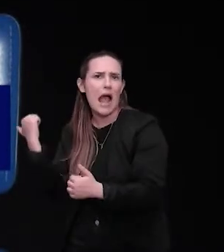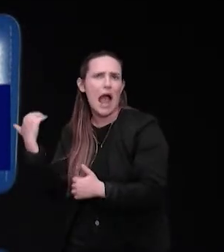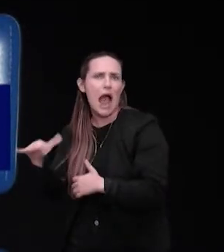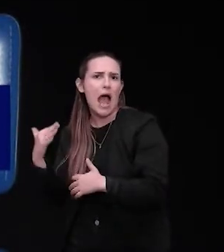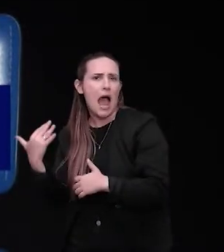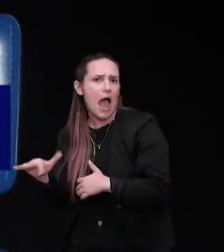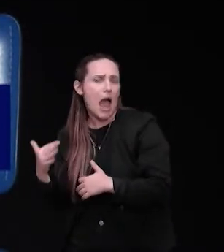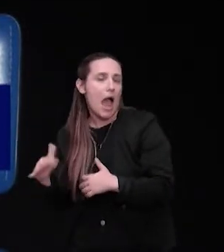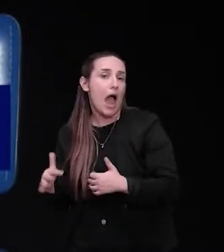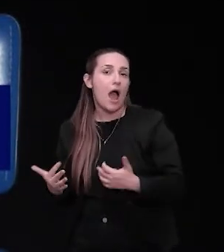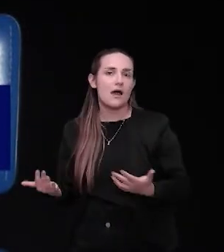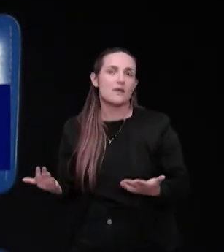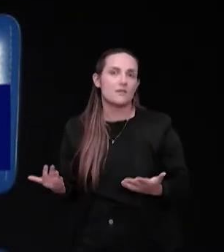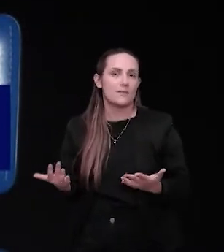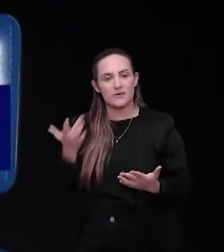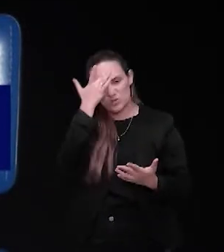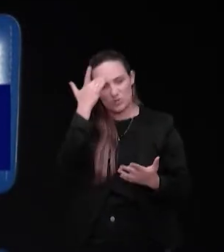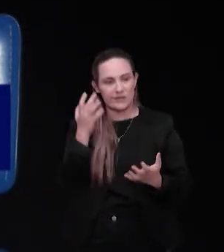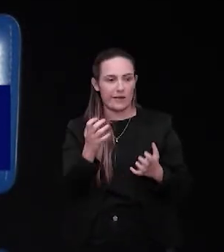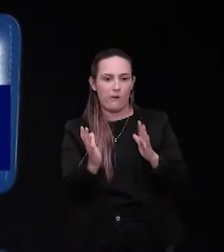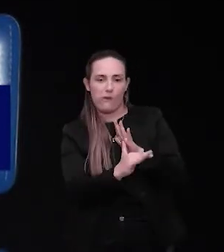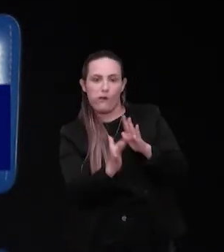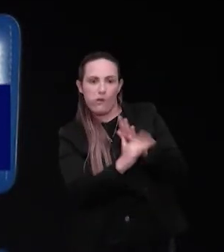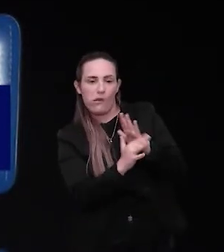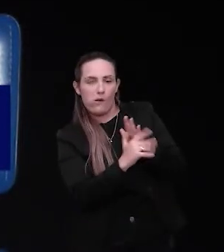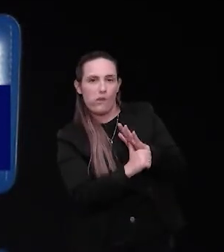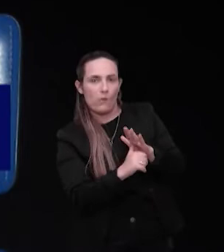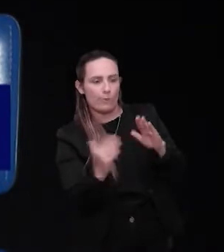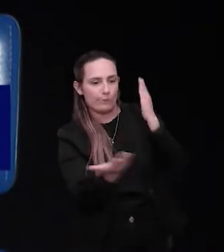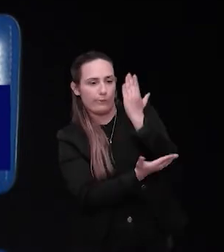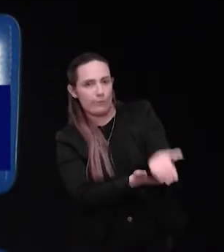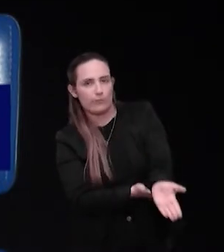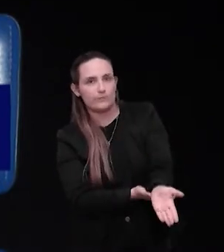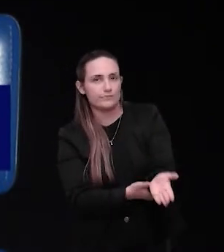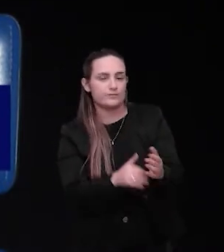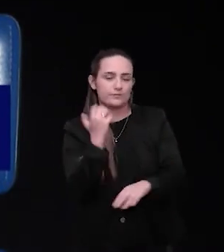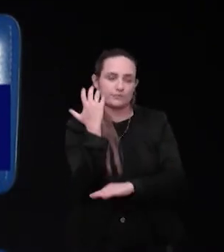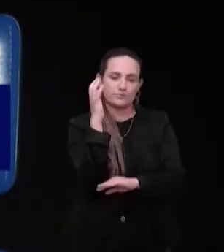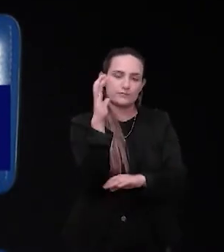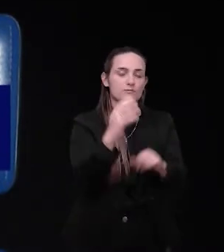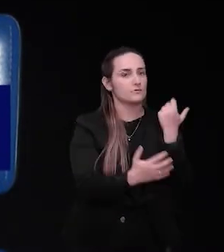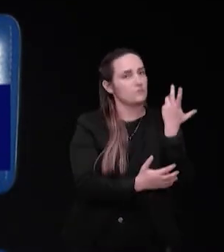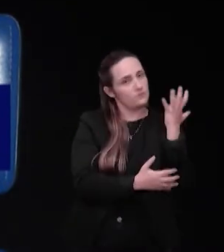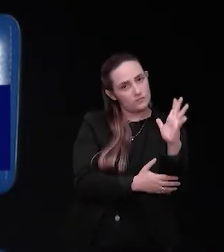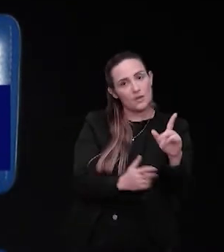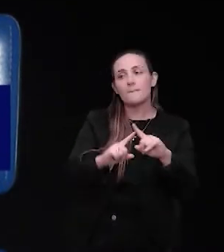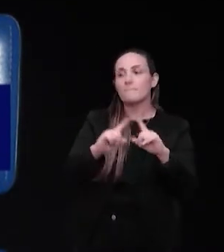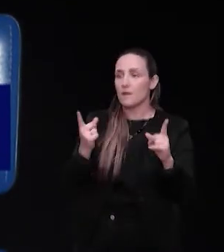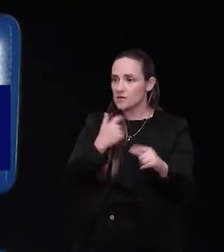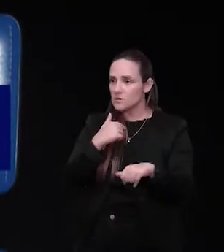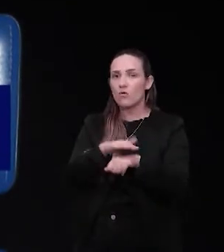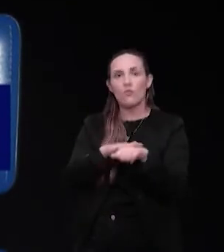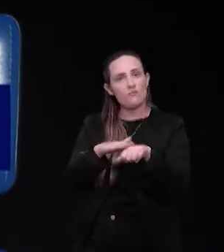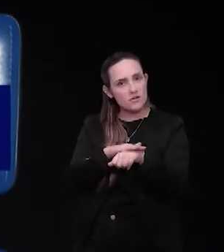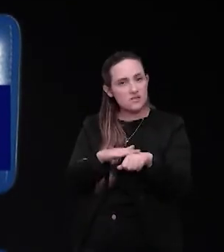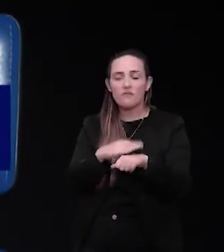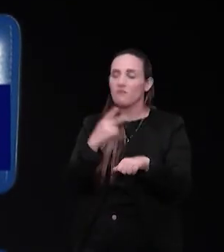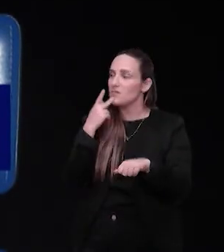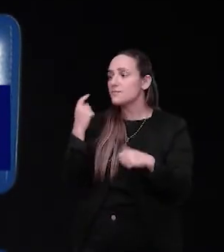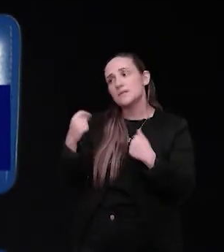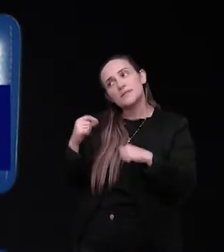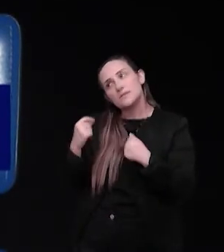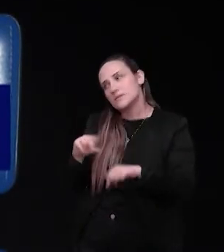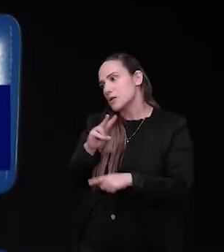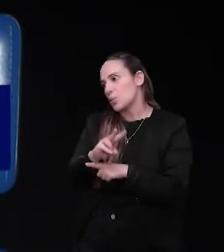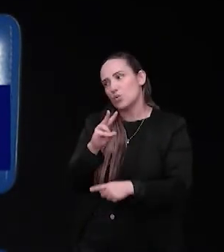caros, historicamente não queria se compensar, mas não conseguimos convencer os agricultores a fazer áreas